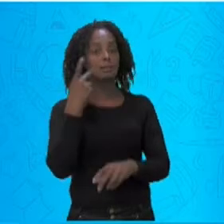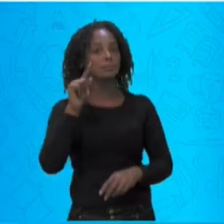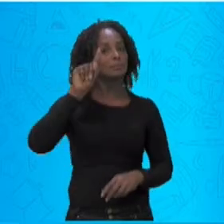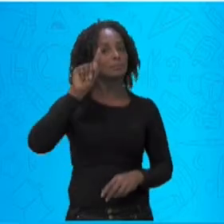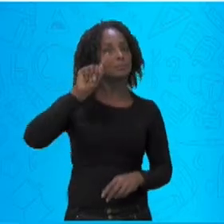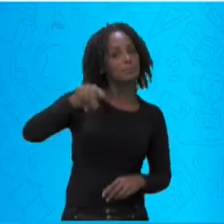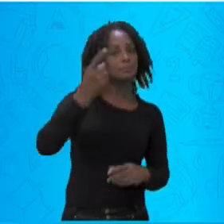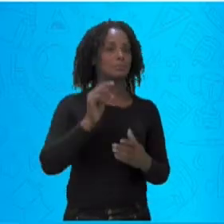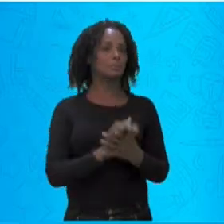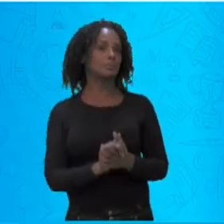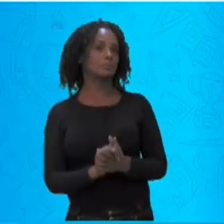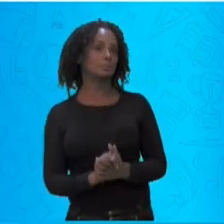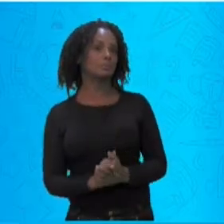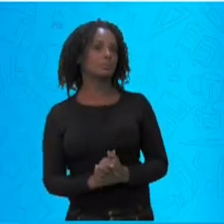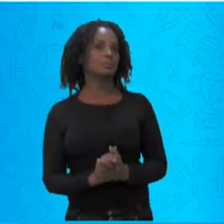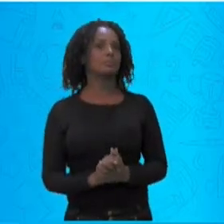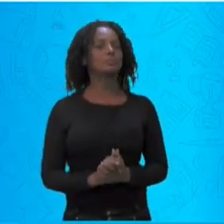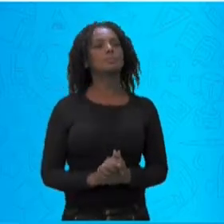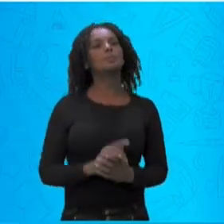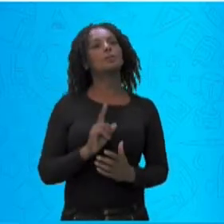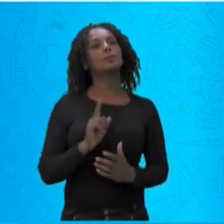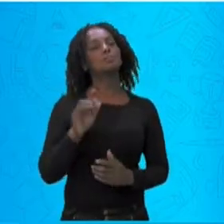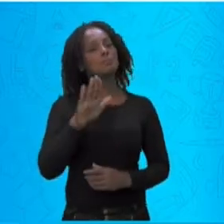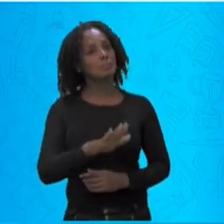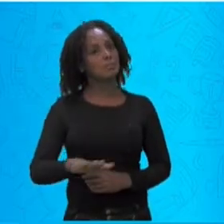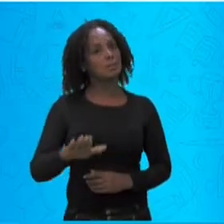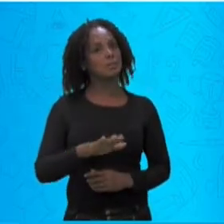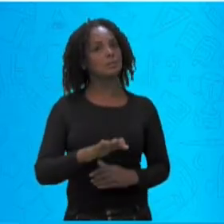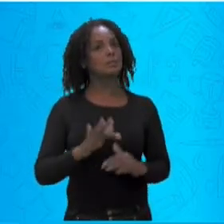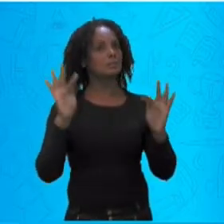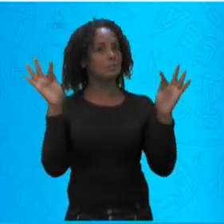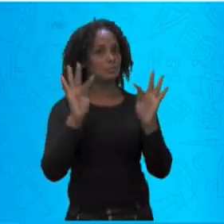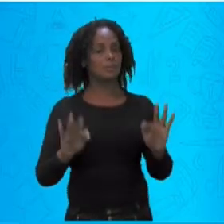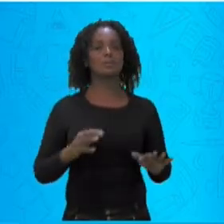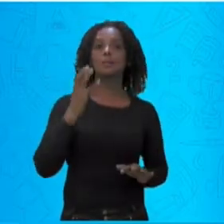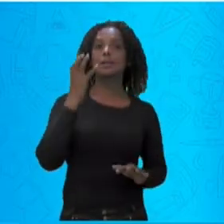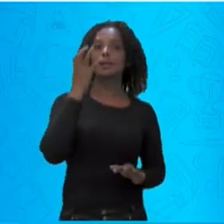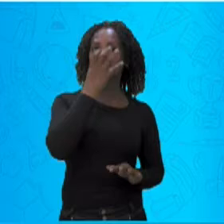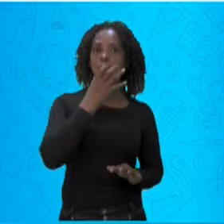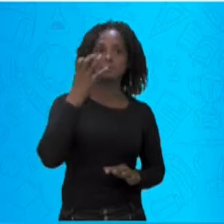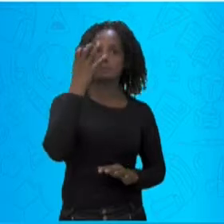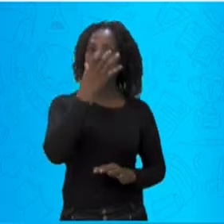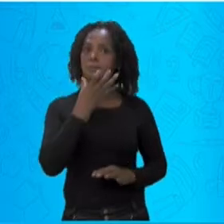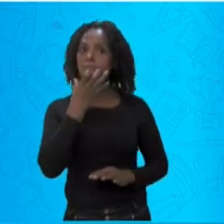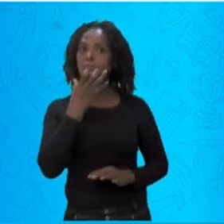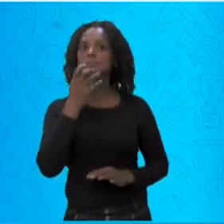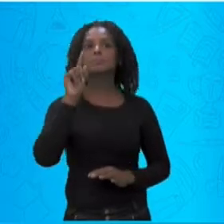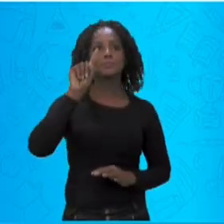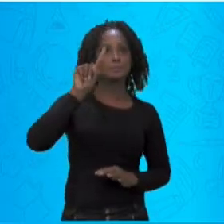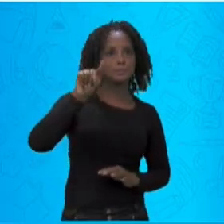vírgula. E se eu falar, uma criança feliz canta,